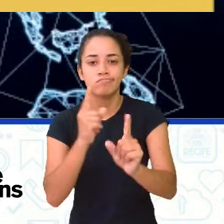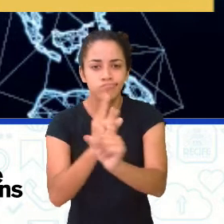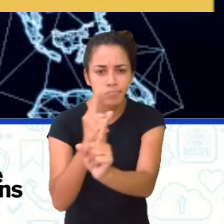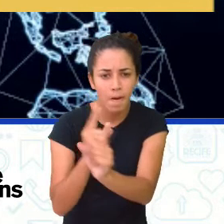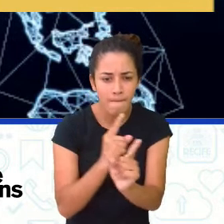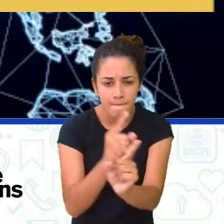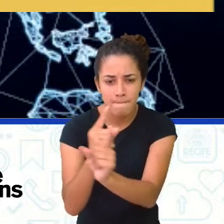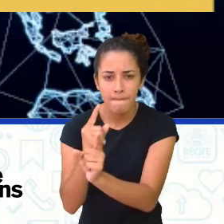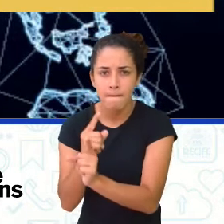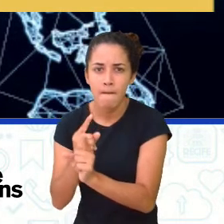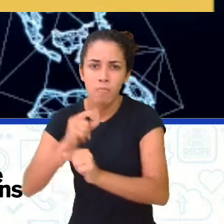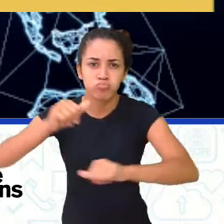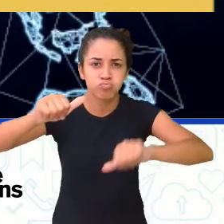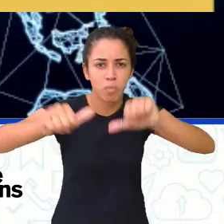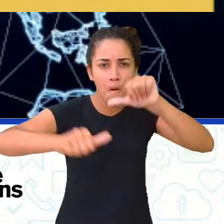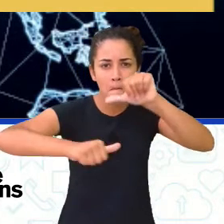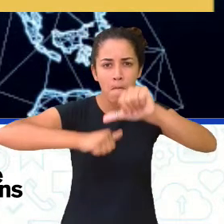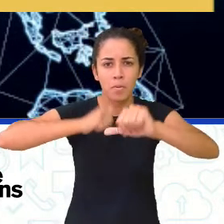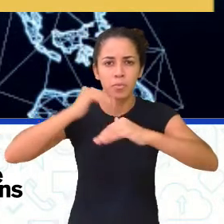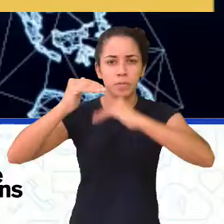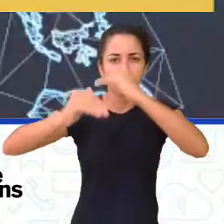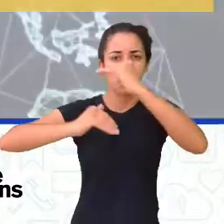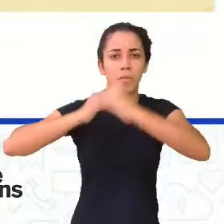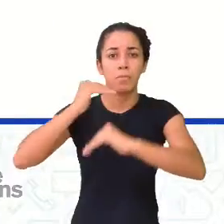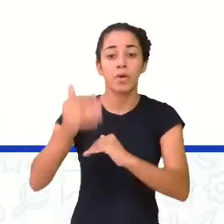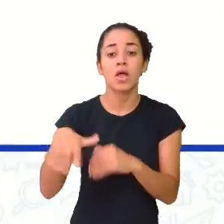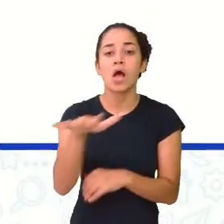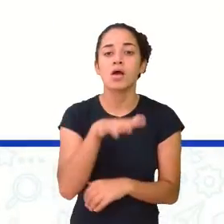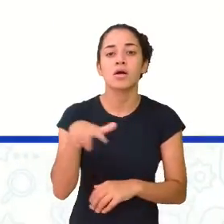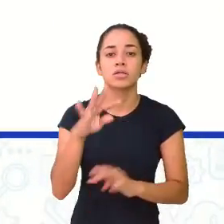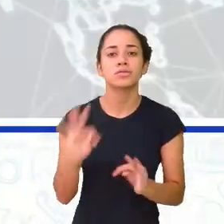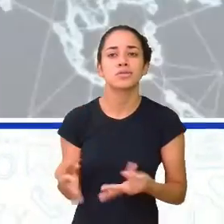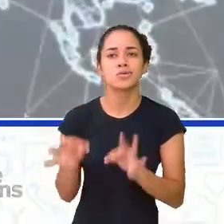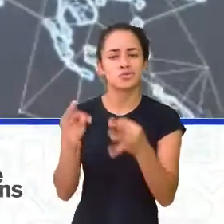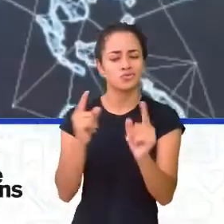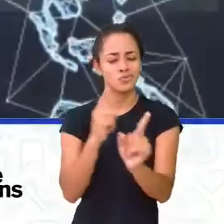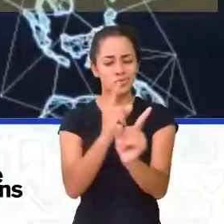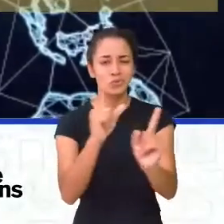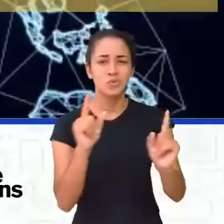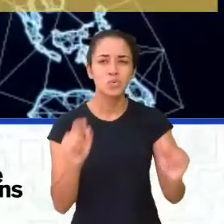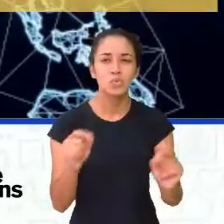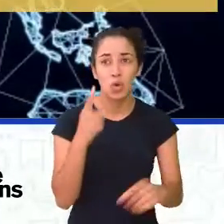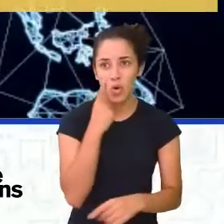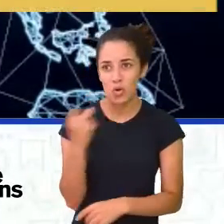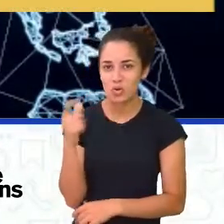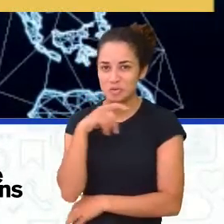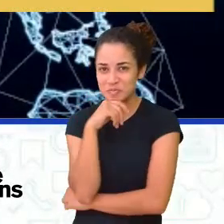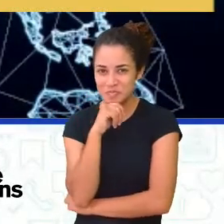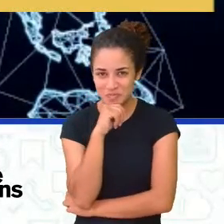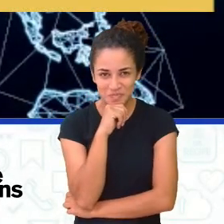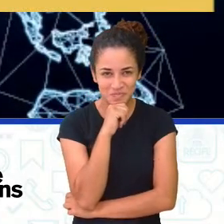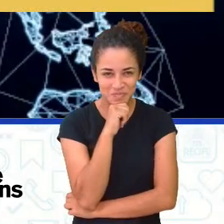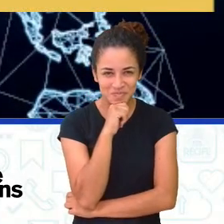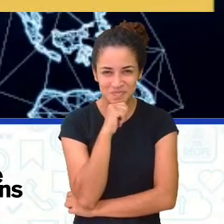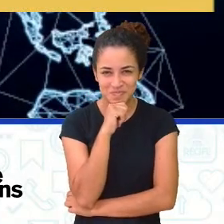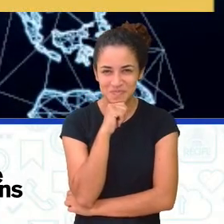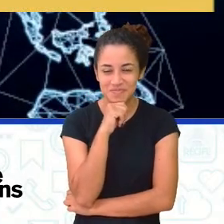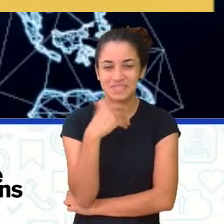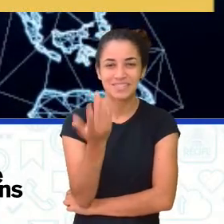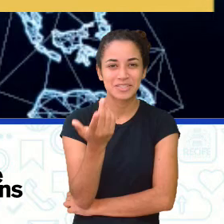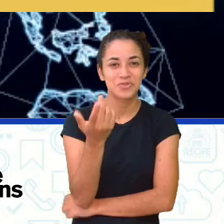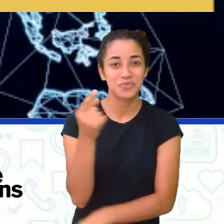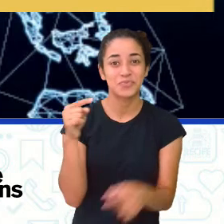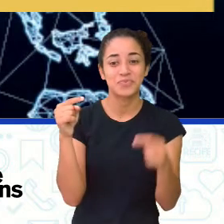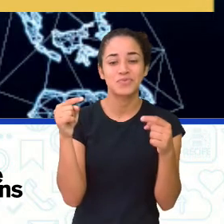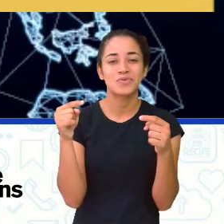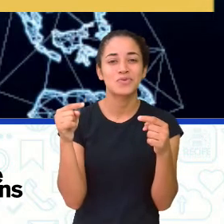evoluções no campo de tecnologias. Que descobertas foram essas, professor? Olha aí, ó. Está ligado diretamente ao